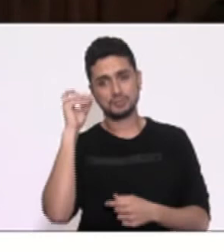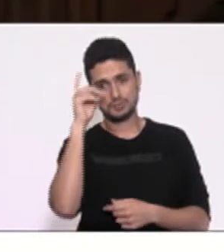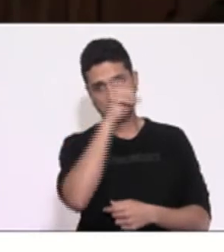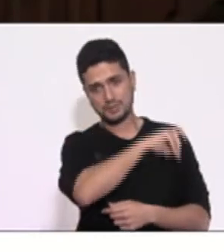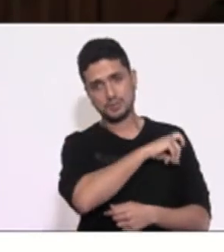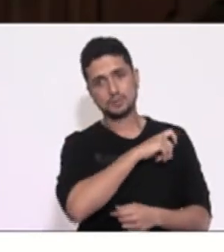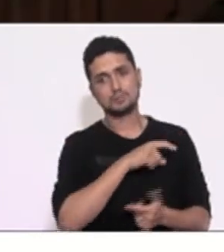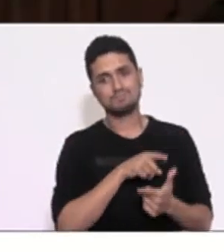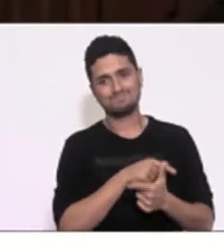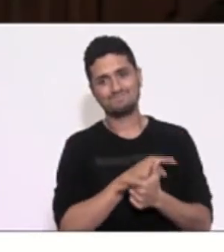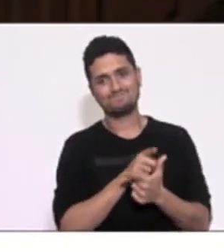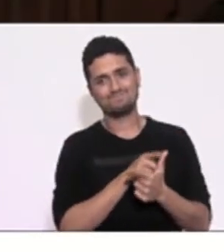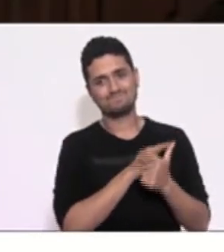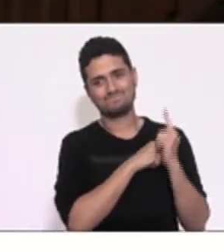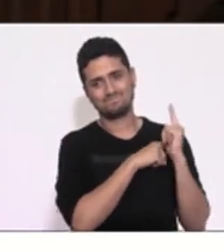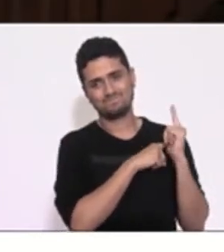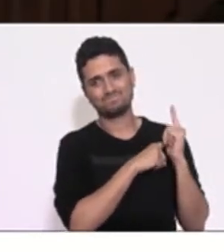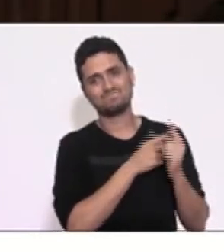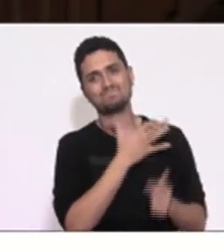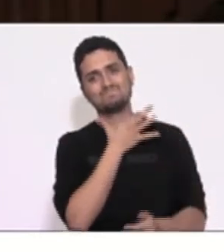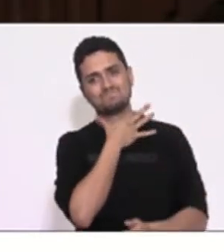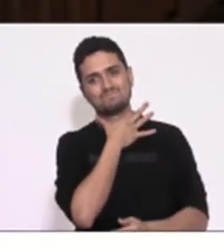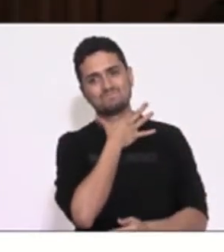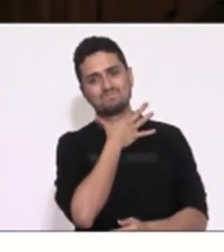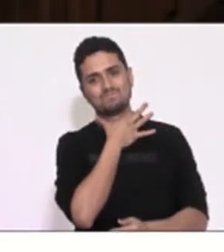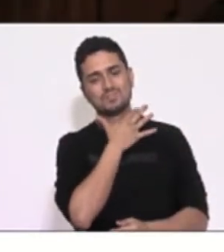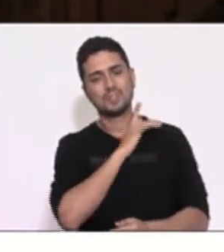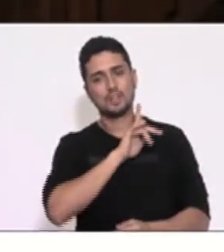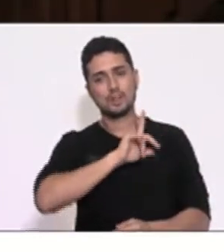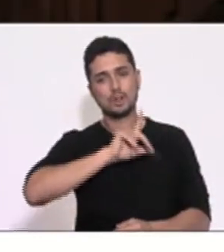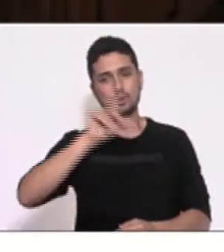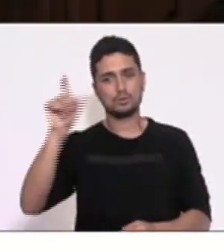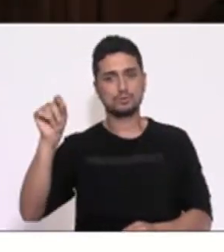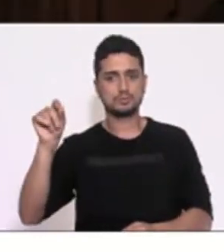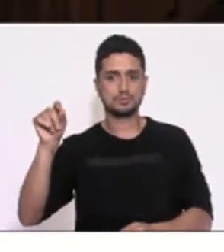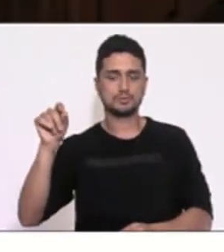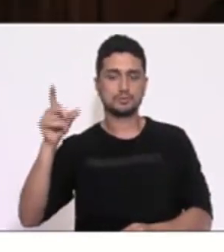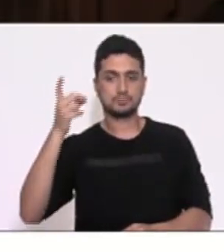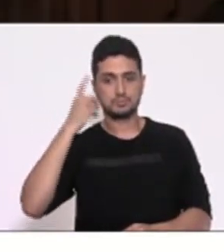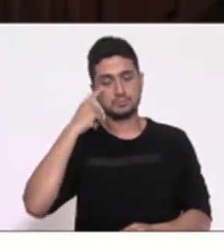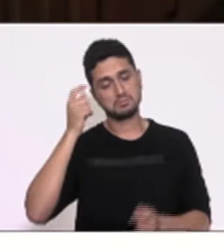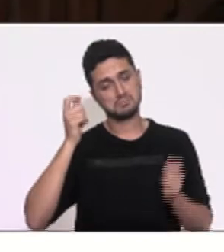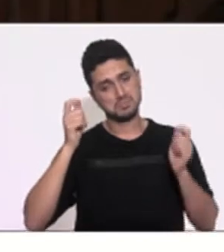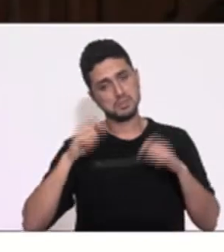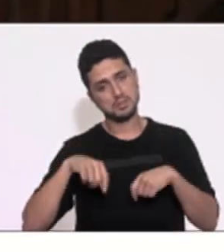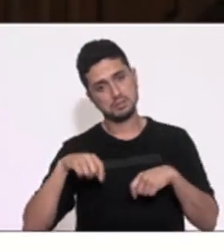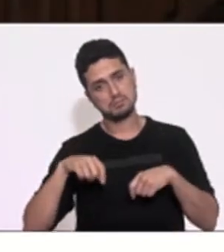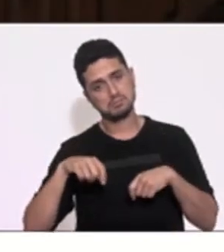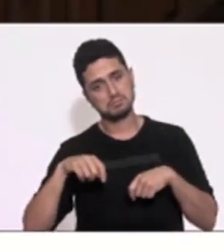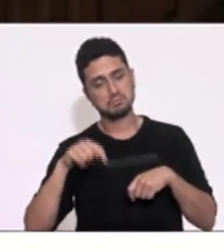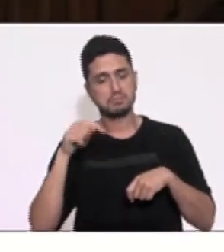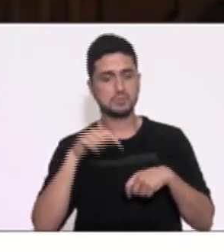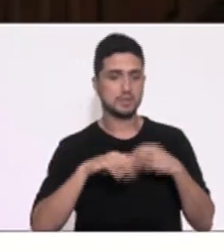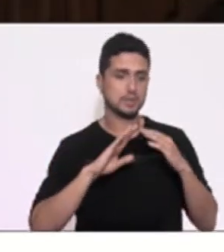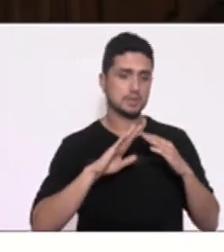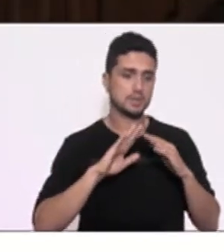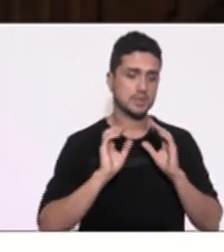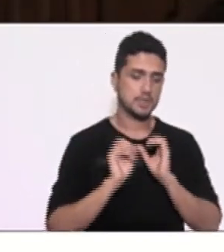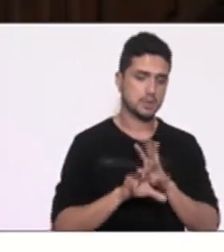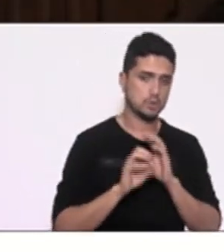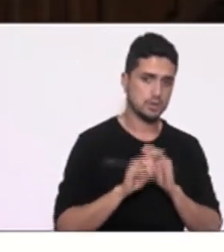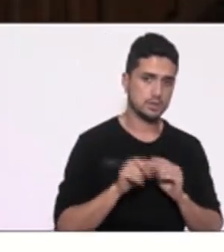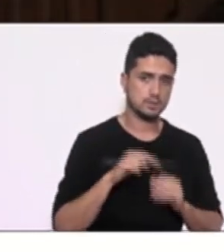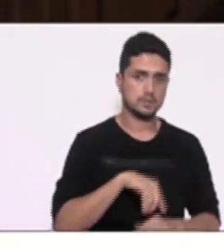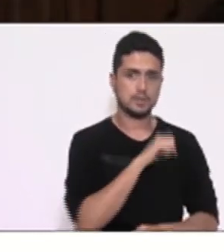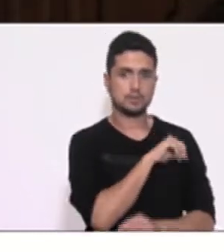muito distante do que suporíamos que pudesse estar um estado como o Rio de Janeiro,